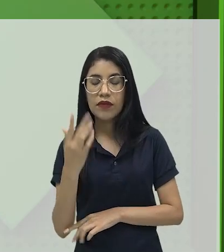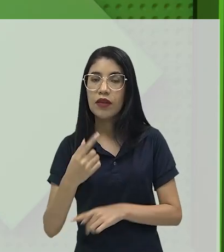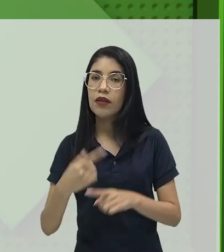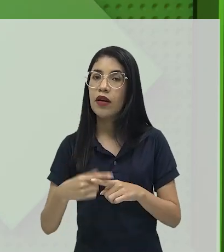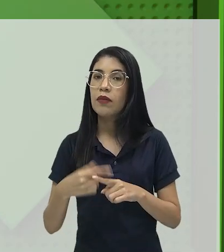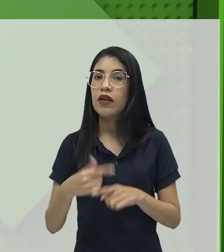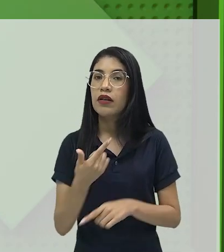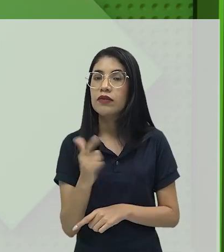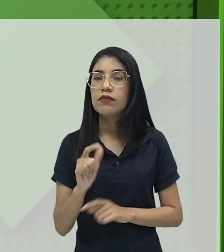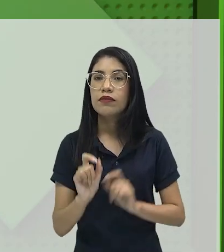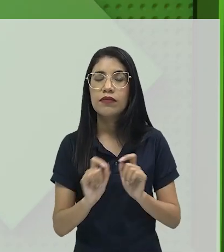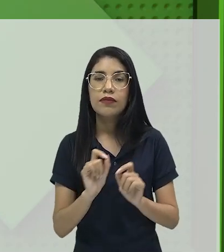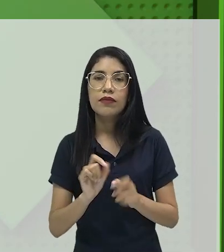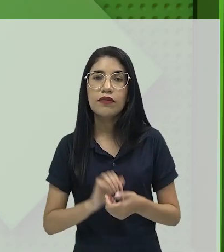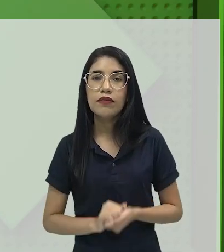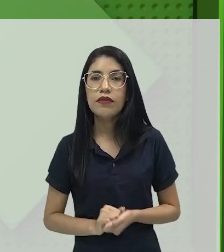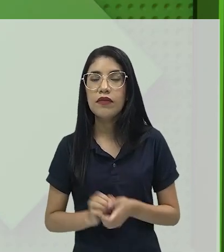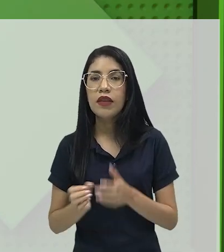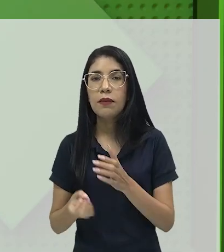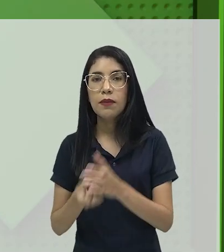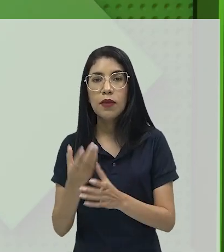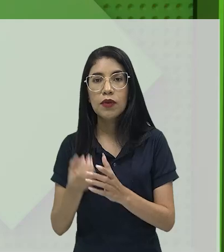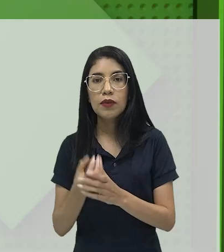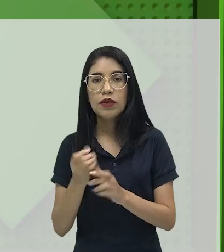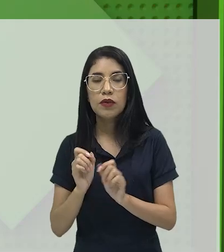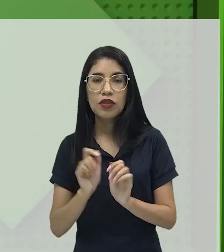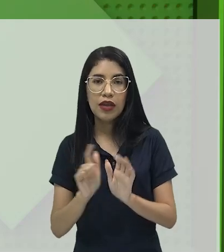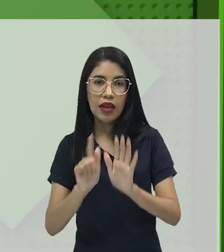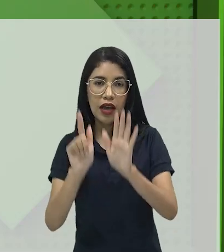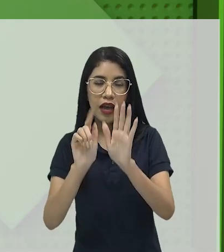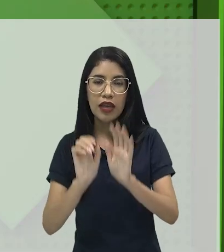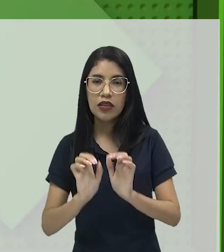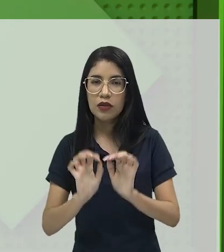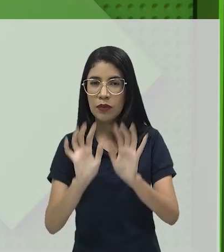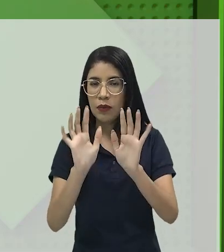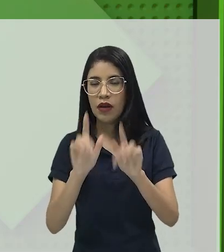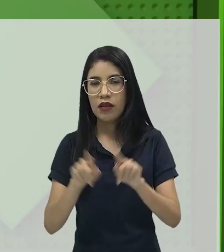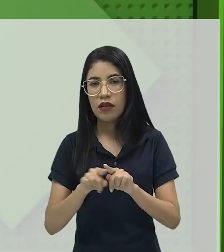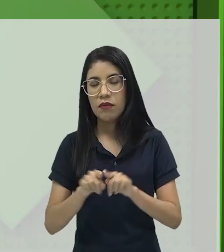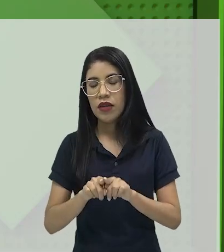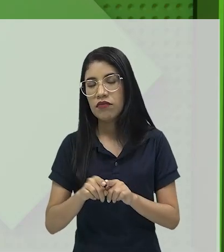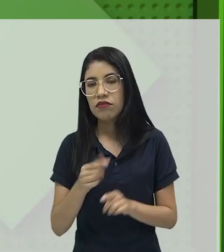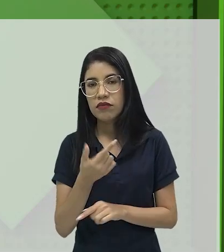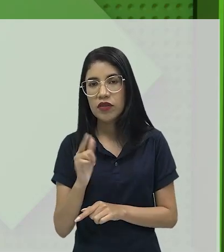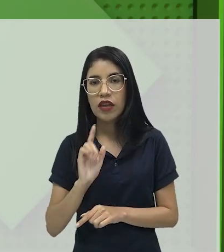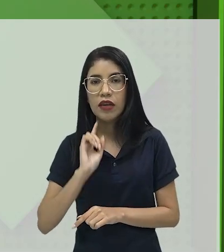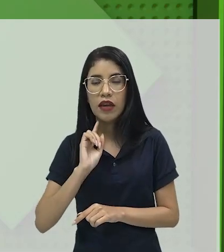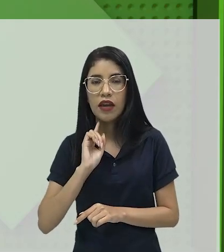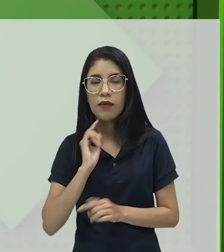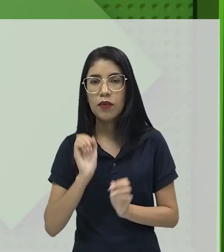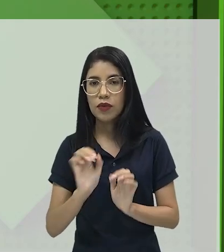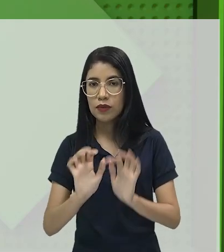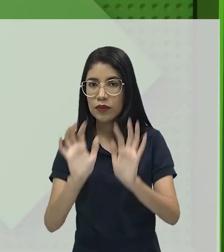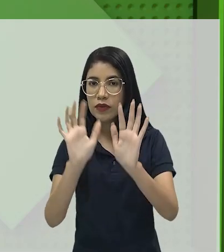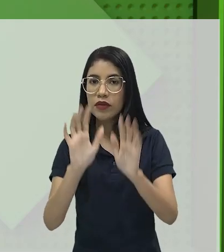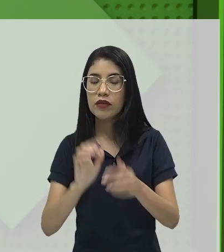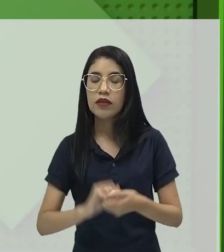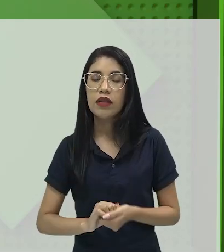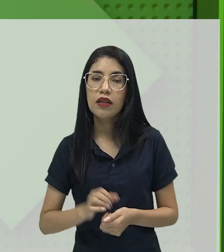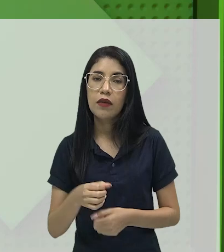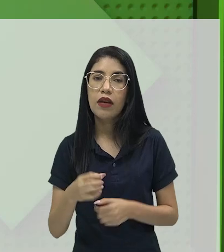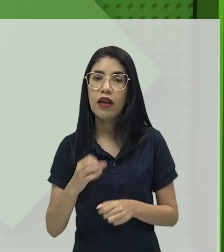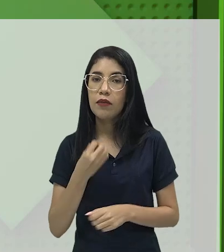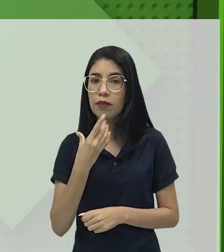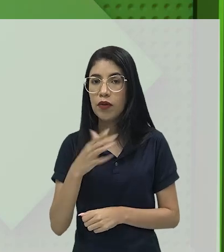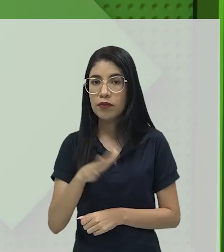gente não vai ter aí a produção de gases tóxicos, de poluição. Sim, algo positivo